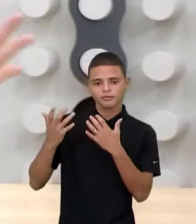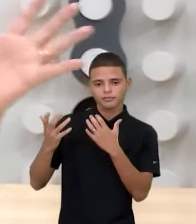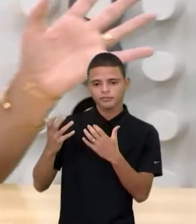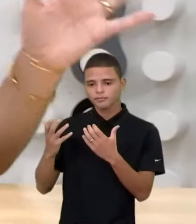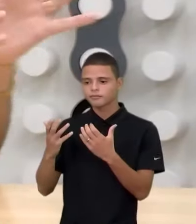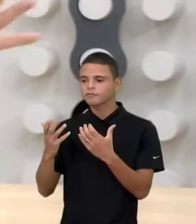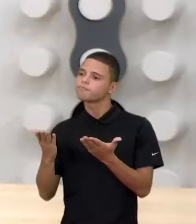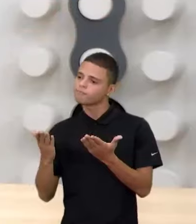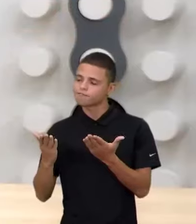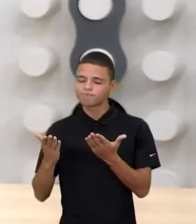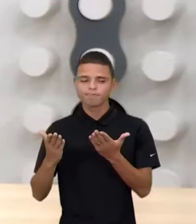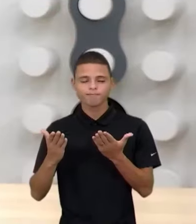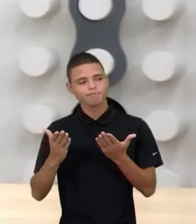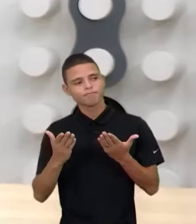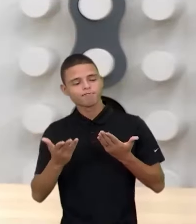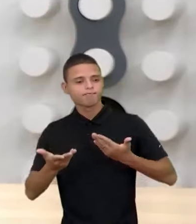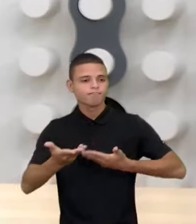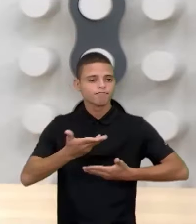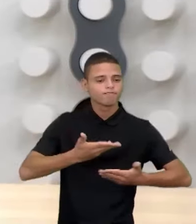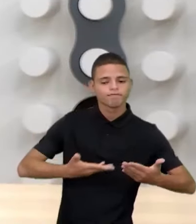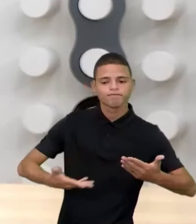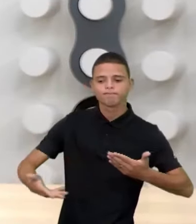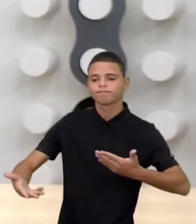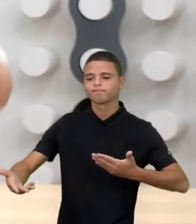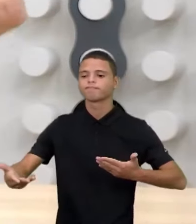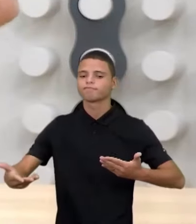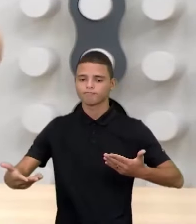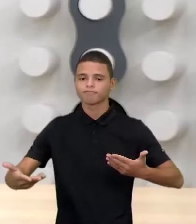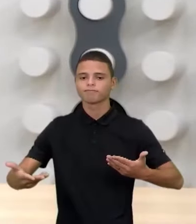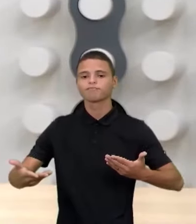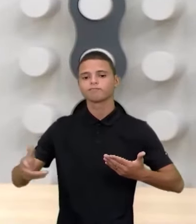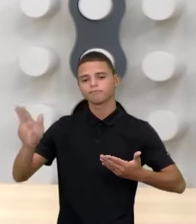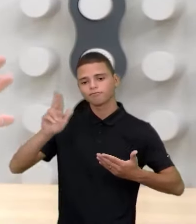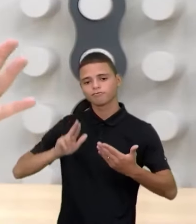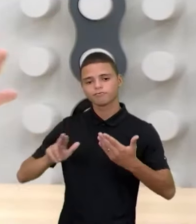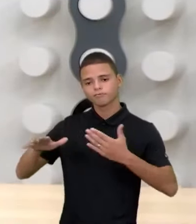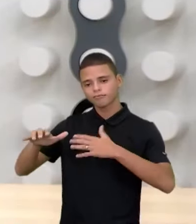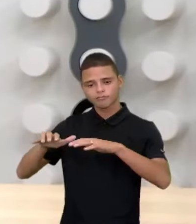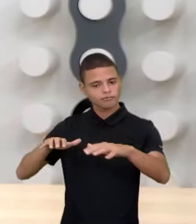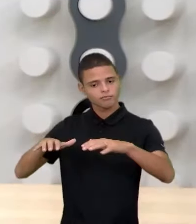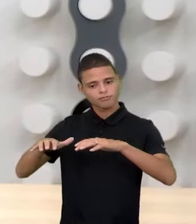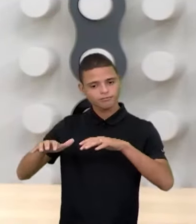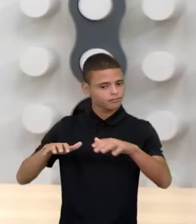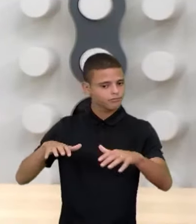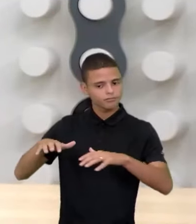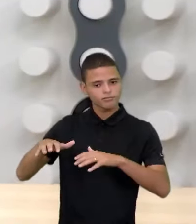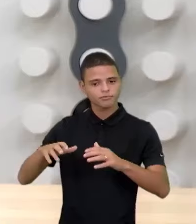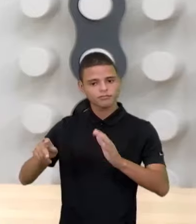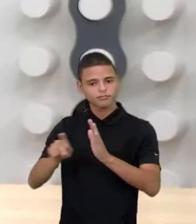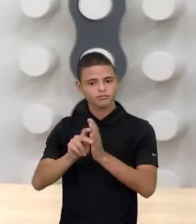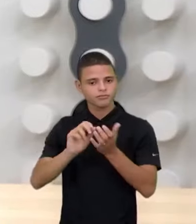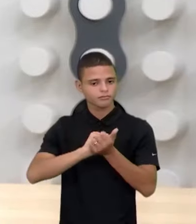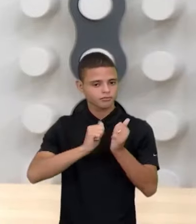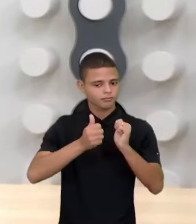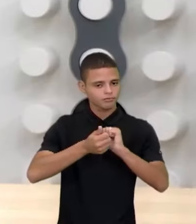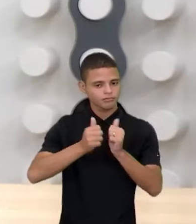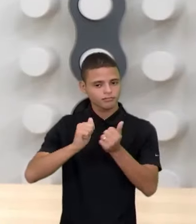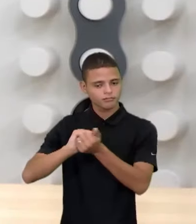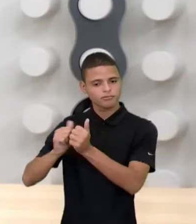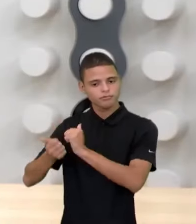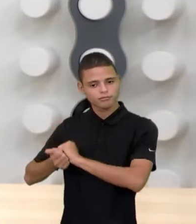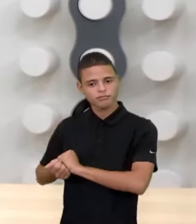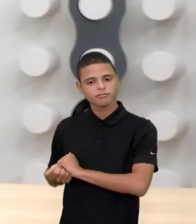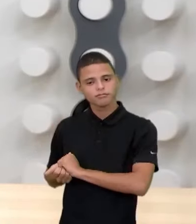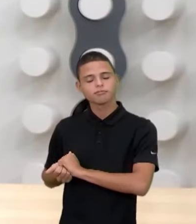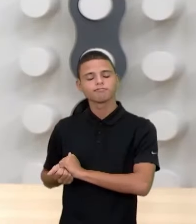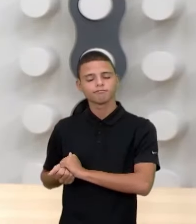sair do enquadramento, percorrer o espaço, né? Em movimento e explorando realmente essa questão da improvisação que você